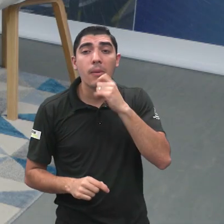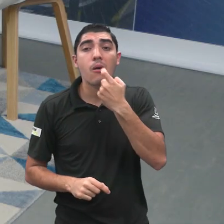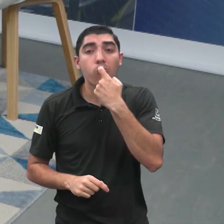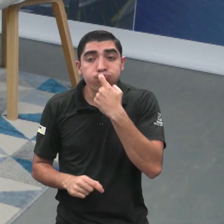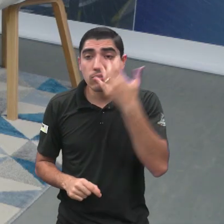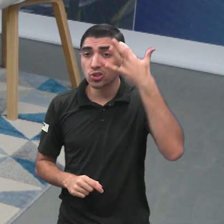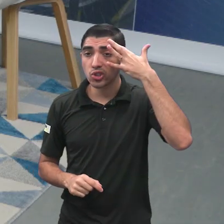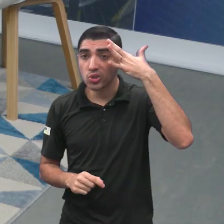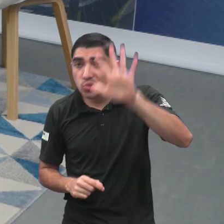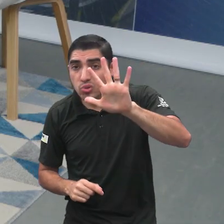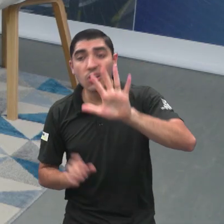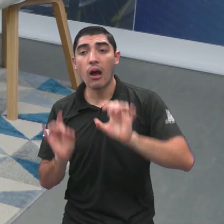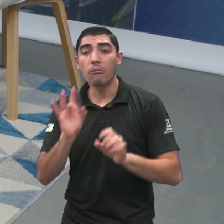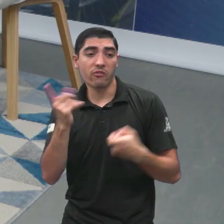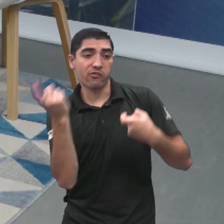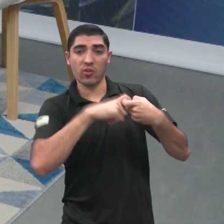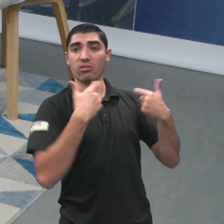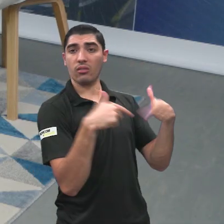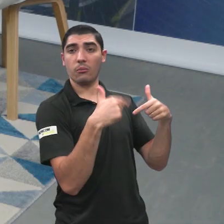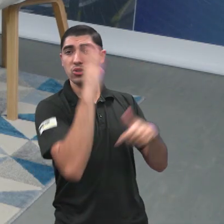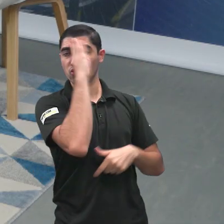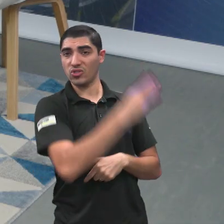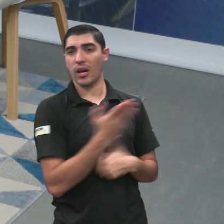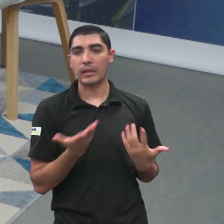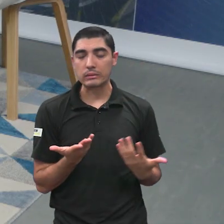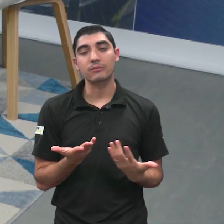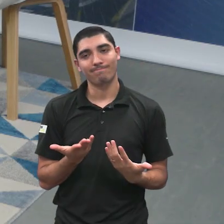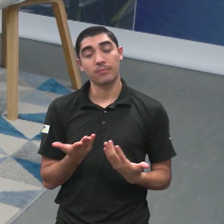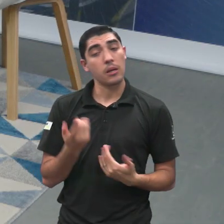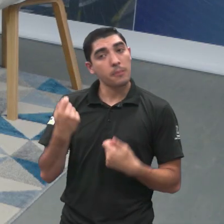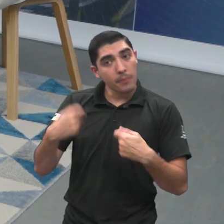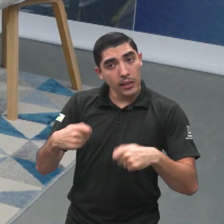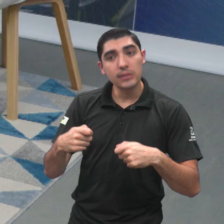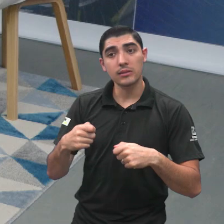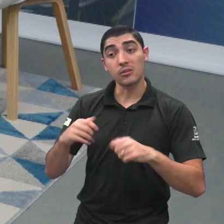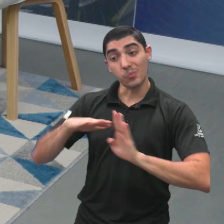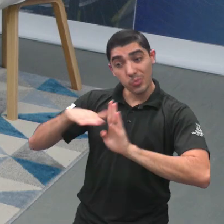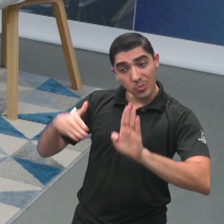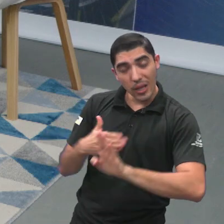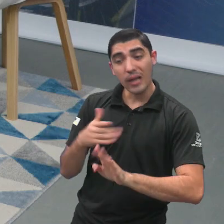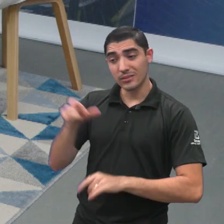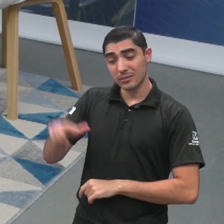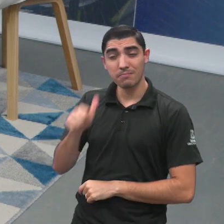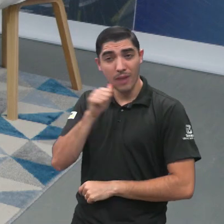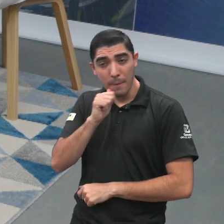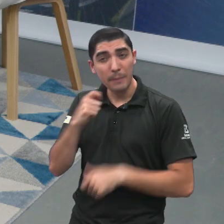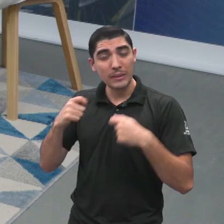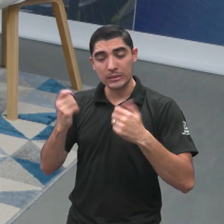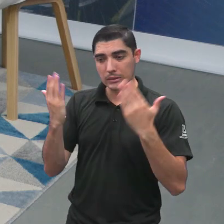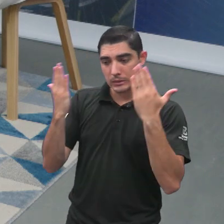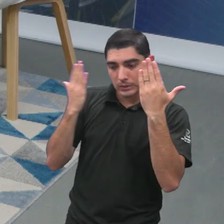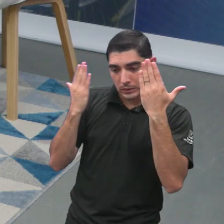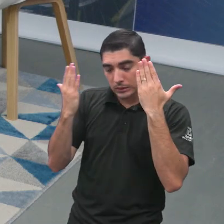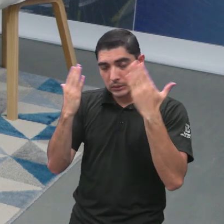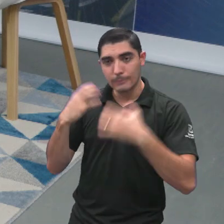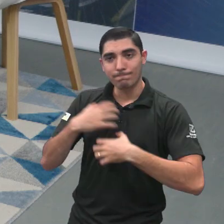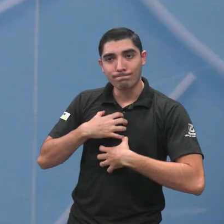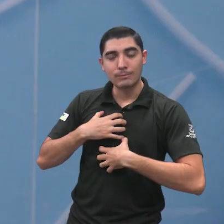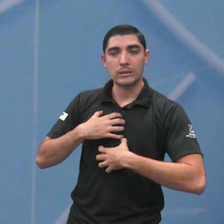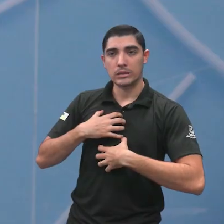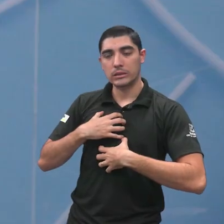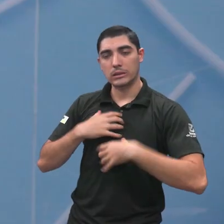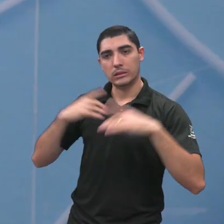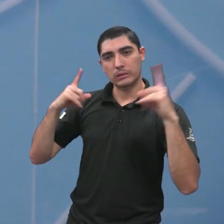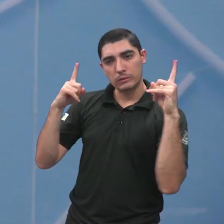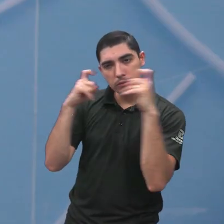Então, exige realmente uma estrutura psicológica muito grande por parte da mãe, né? Sim. A mãe costuma,